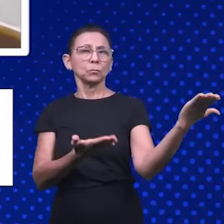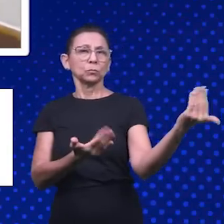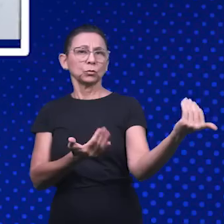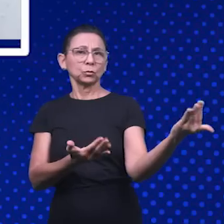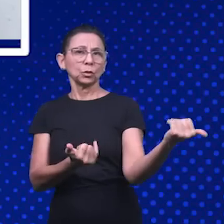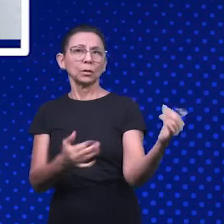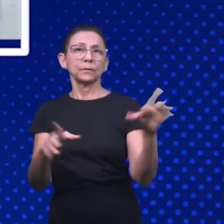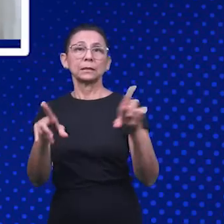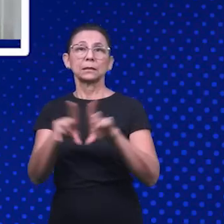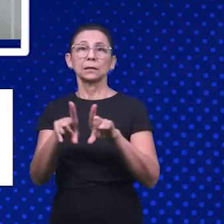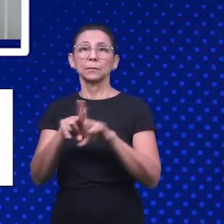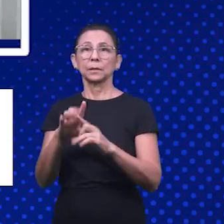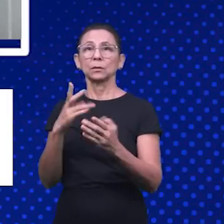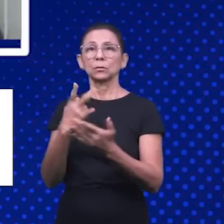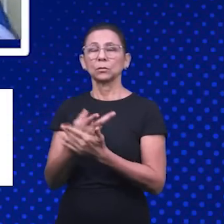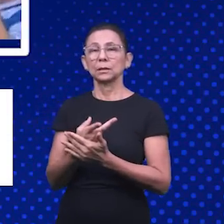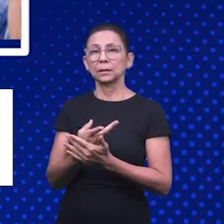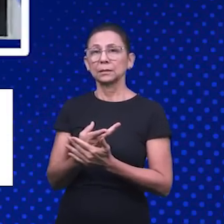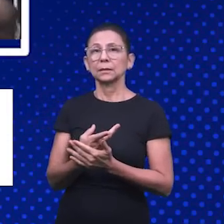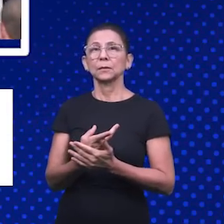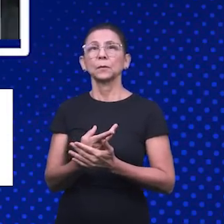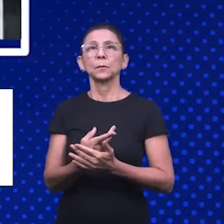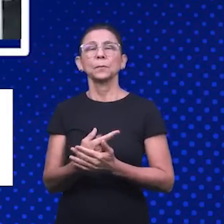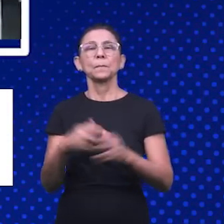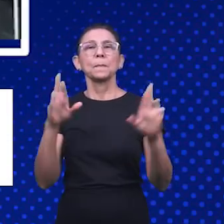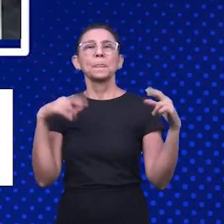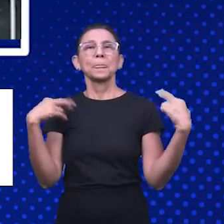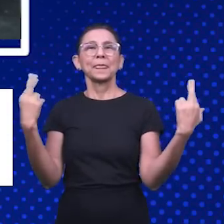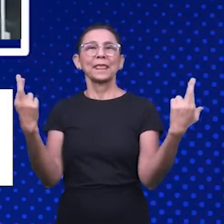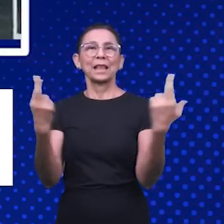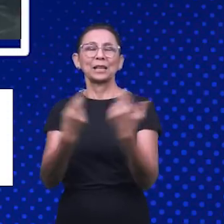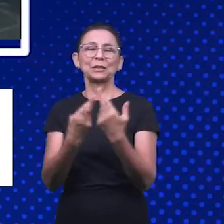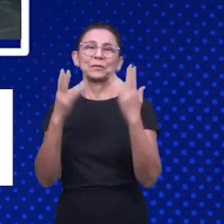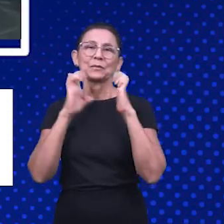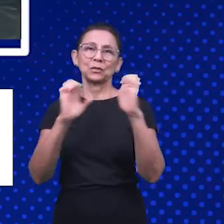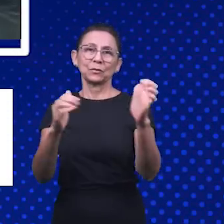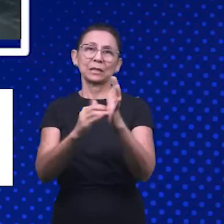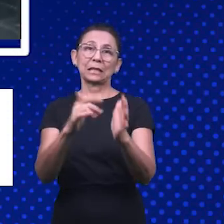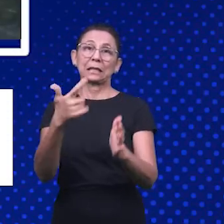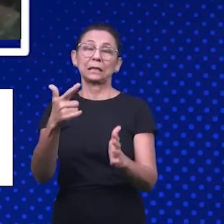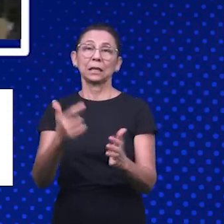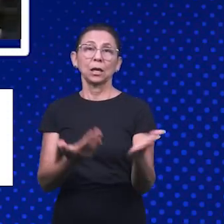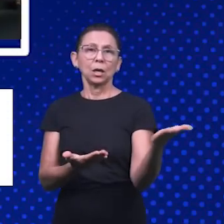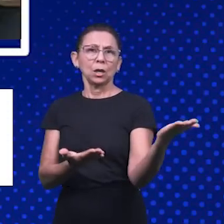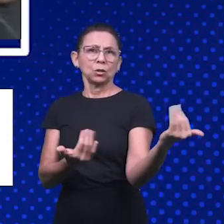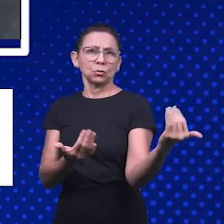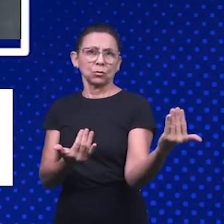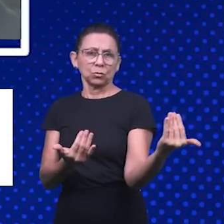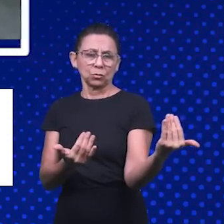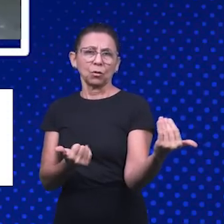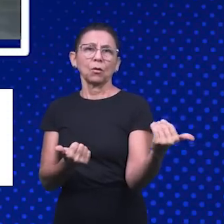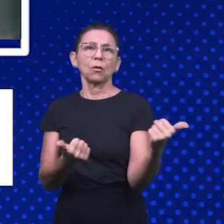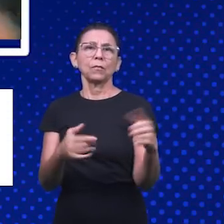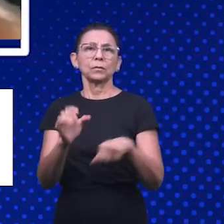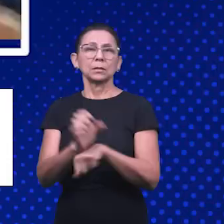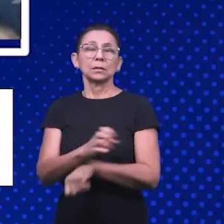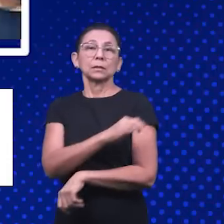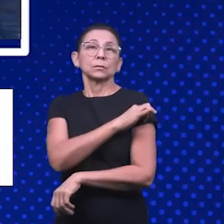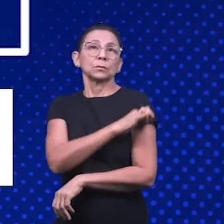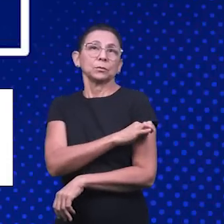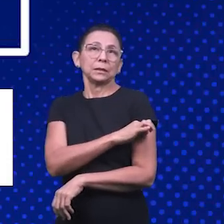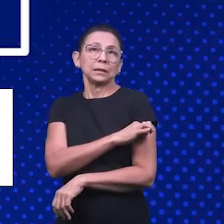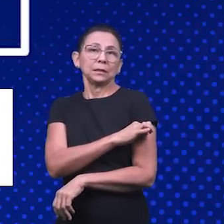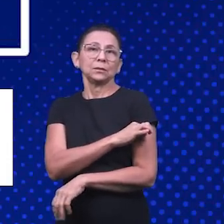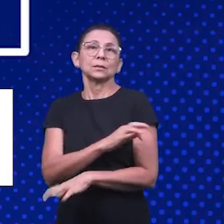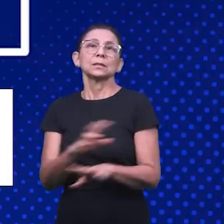jovens. Também aconteceu na região sudeste a reunião do Evangelho Sem Fronteiras com jovens em São Gonçalo, no estado do Rio de